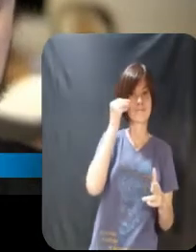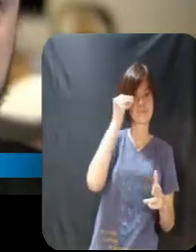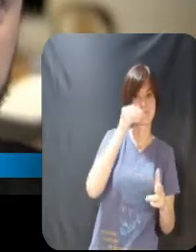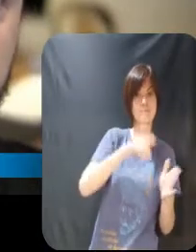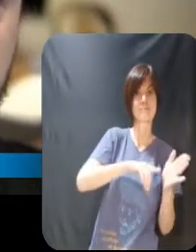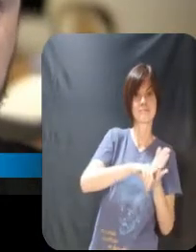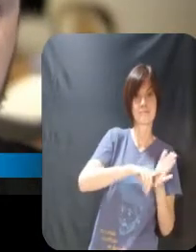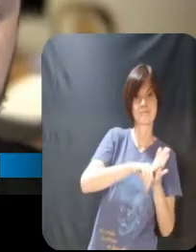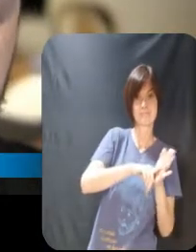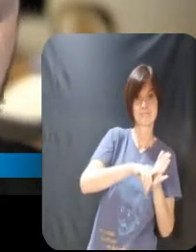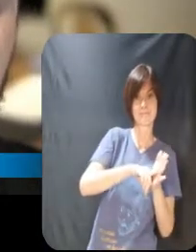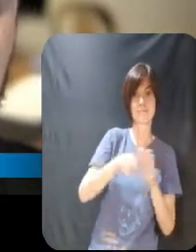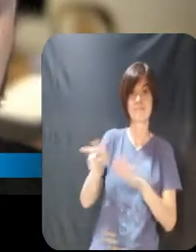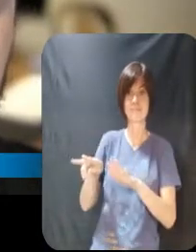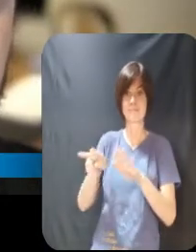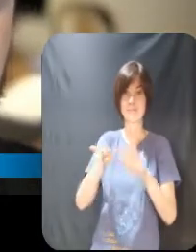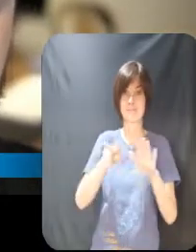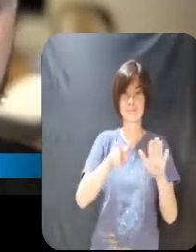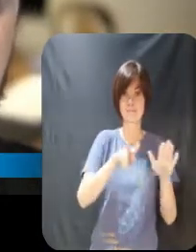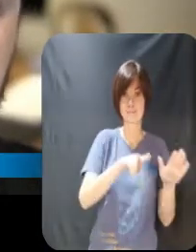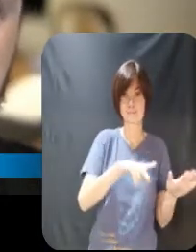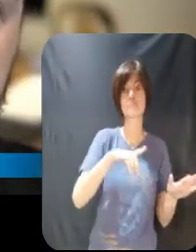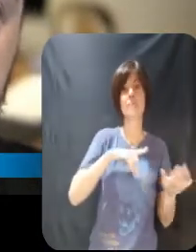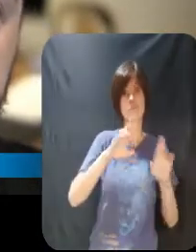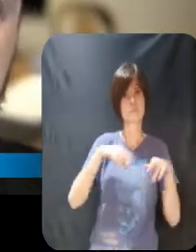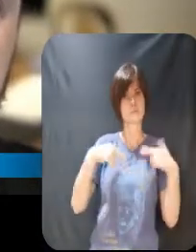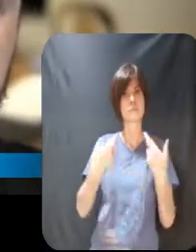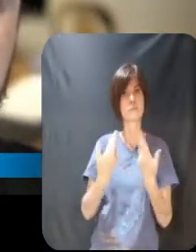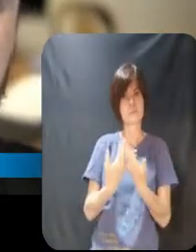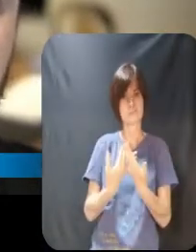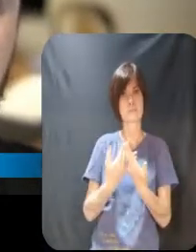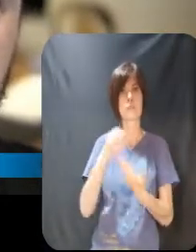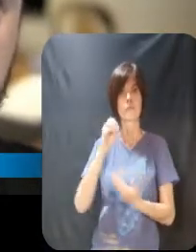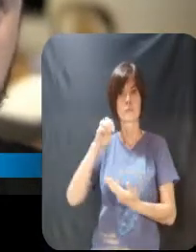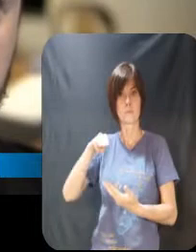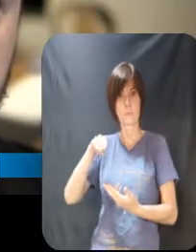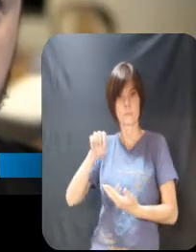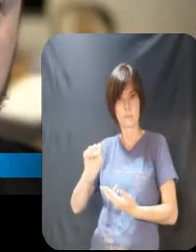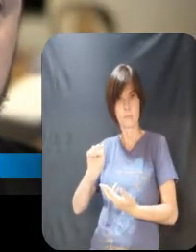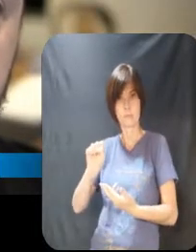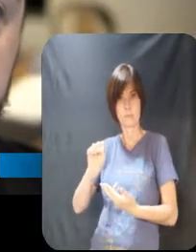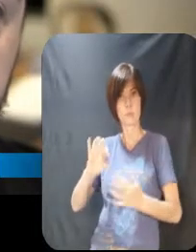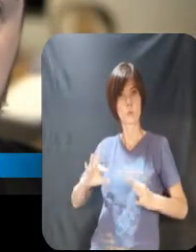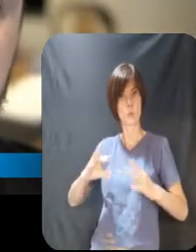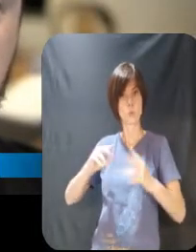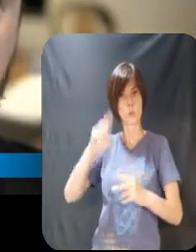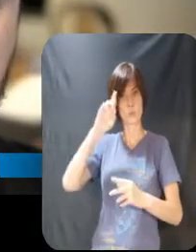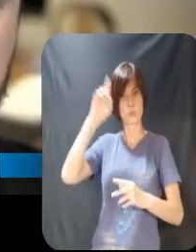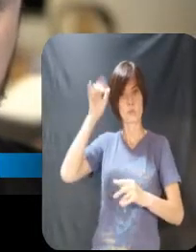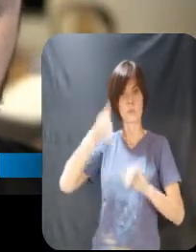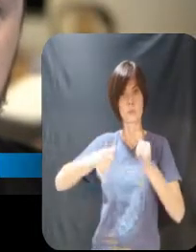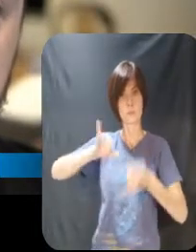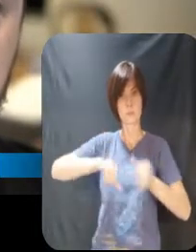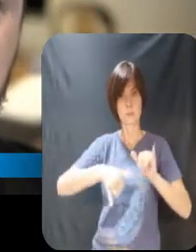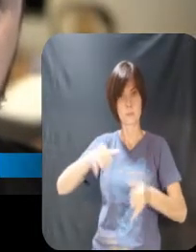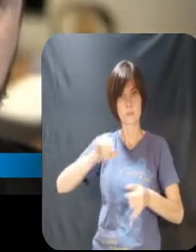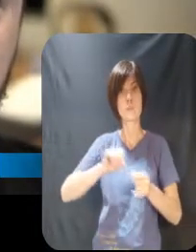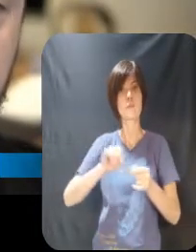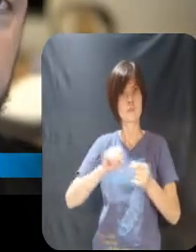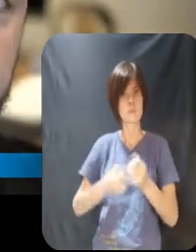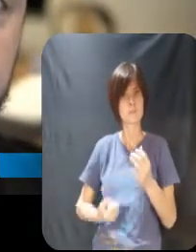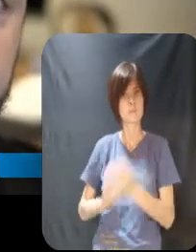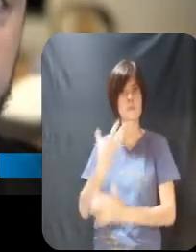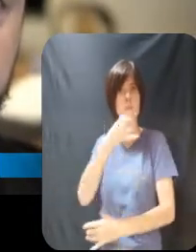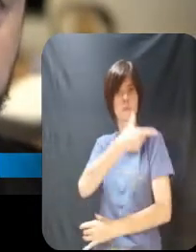líderes mundiais com a OMS, os chefes de todos os laboratórios farmacêuticos que desenvolvem e lançam vacinas, como a Sanofi Pasteur, que é a